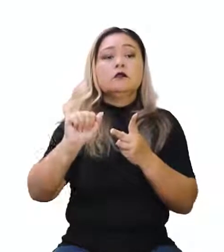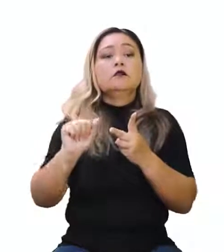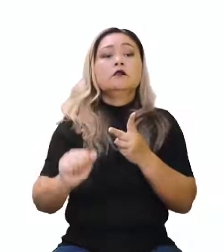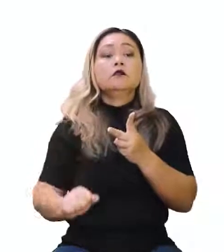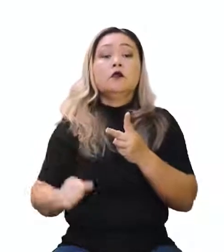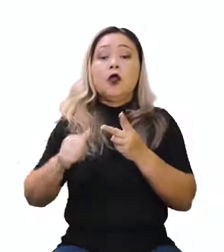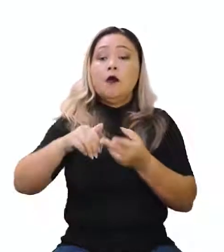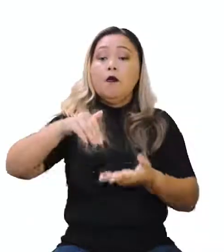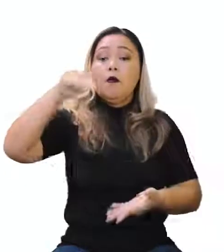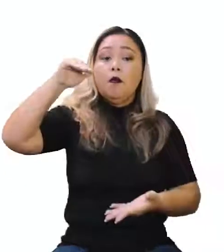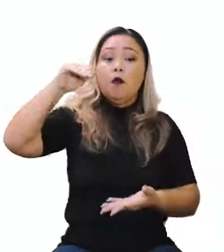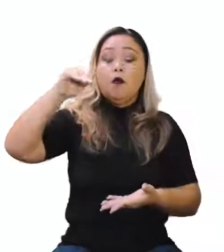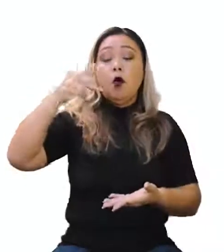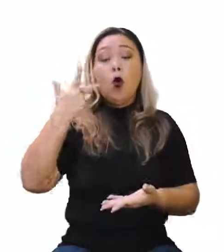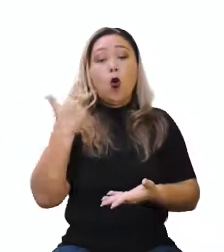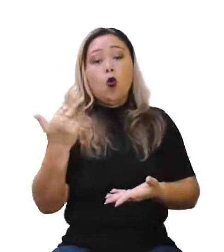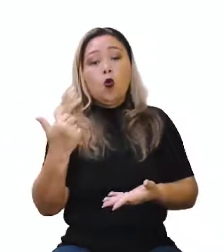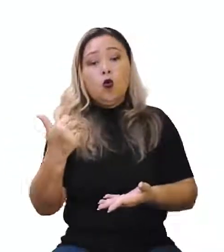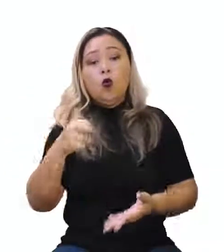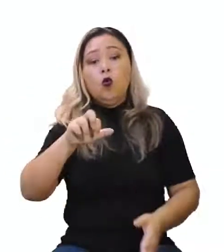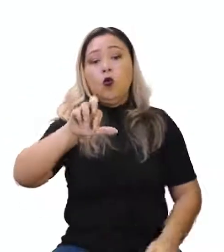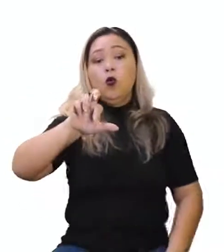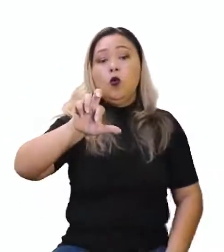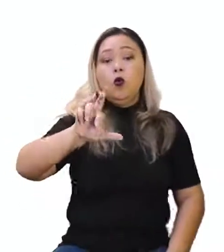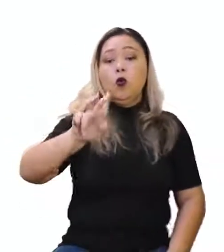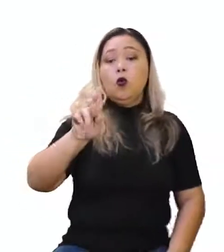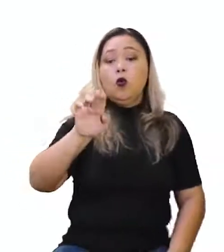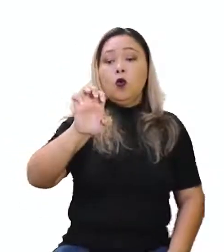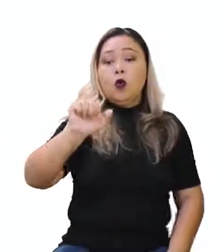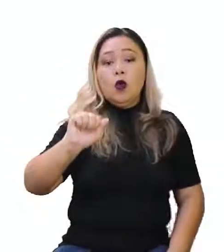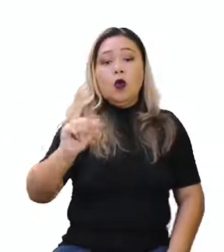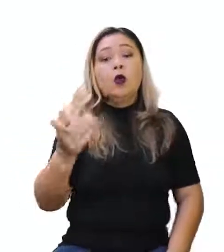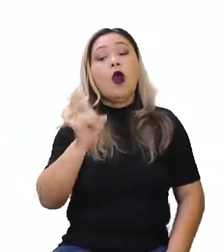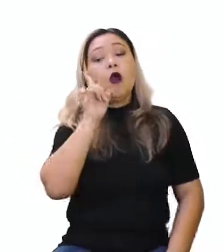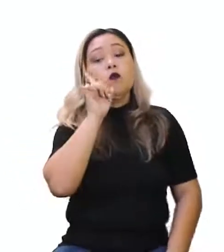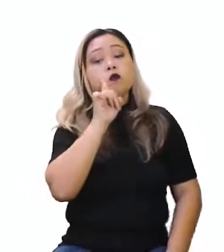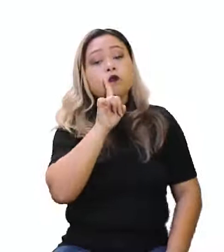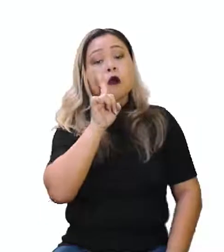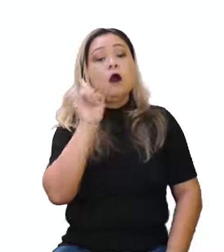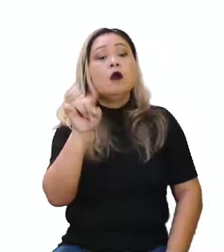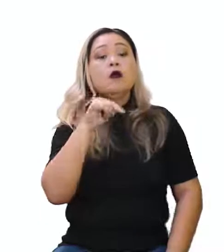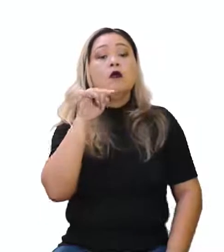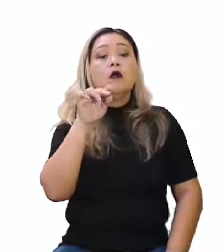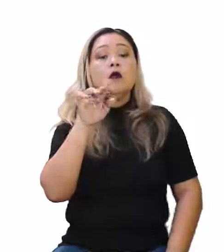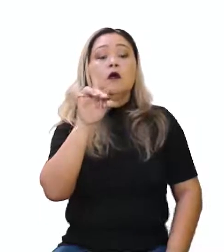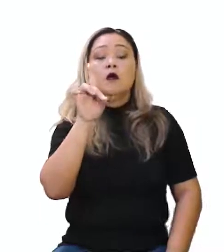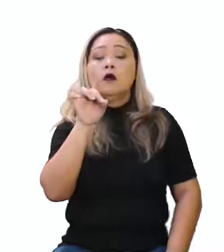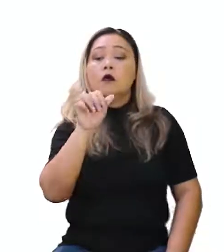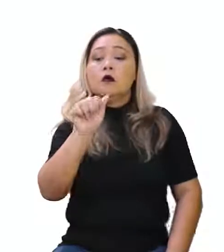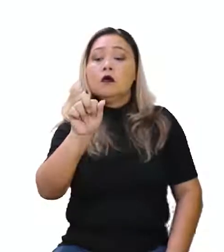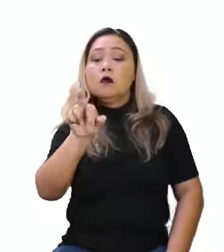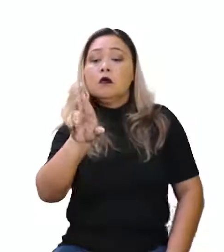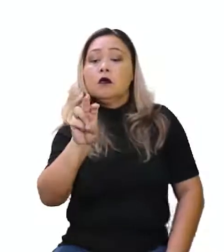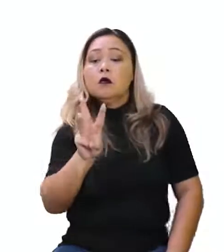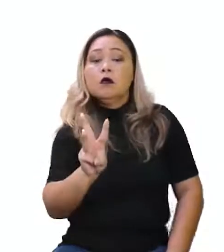ema maior ou comum, que é a rádia americana, e a ema de